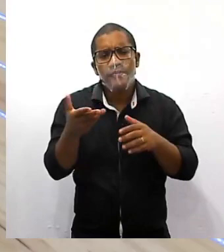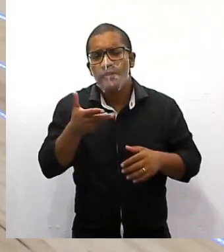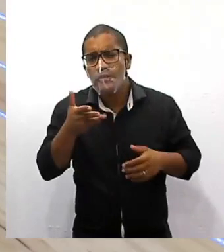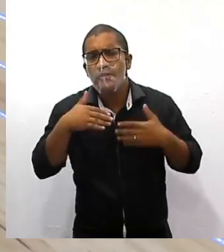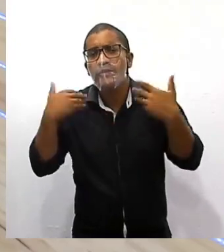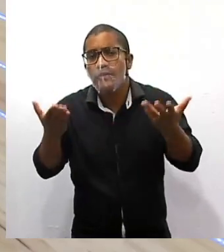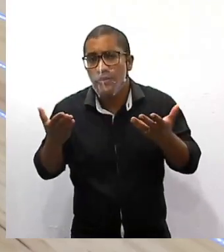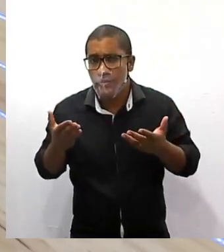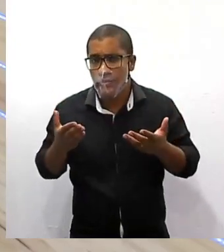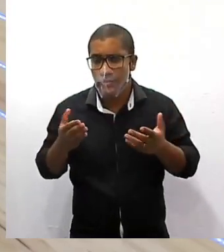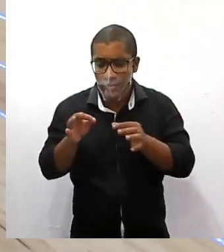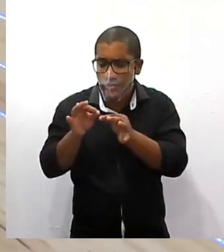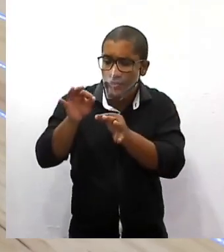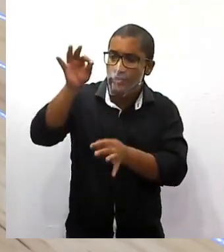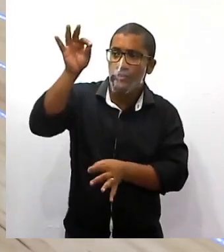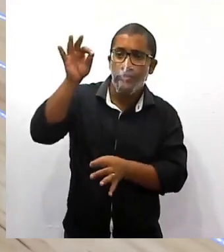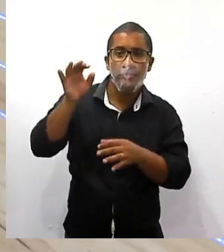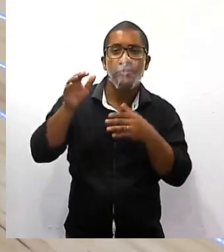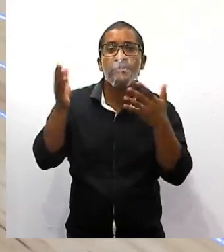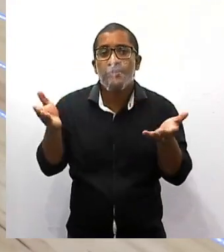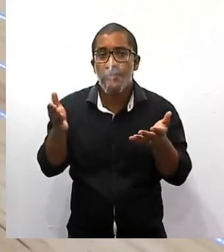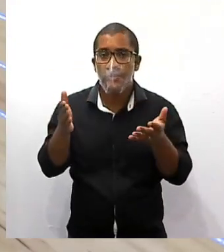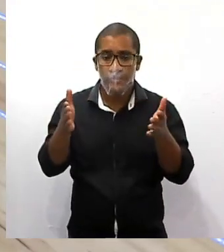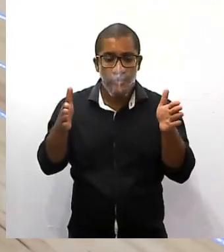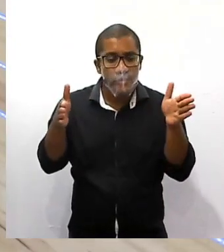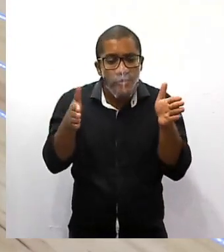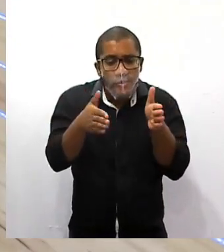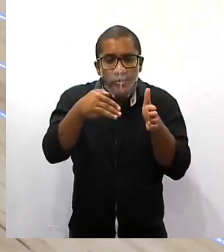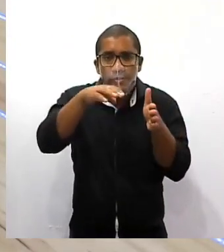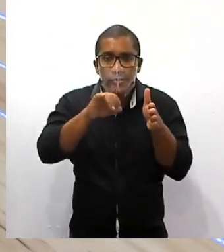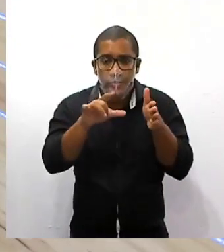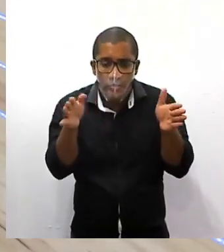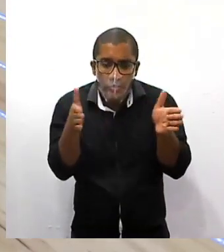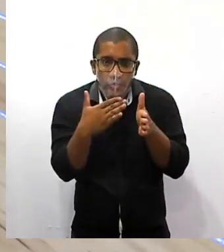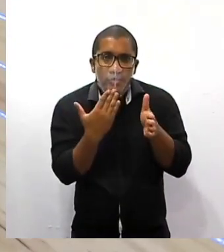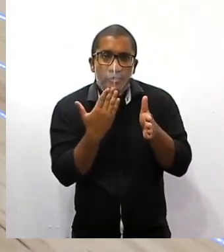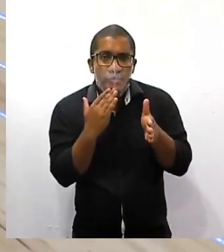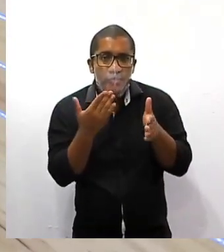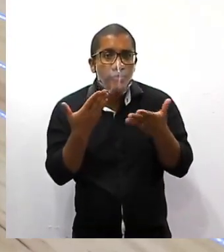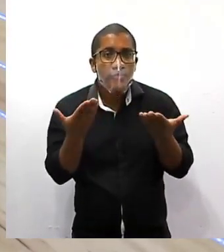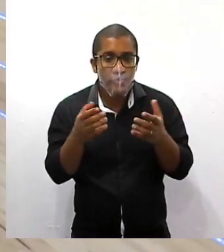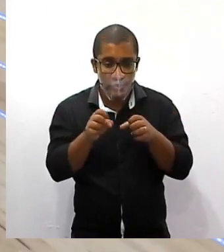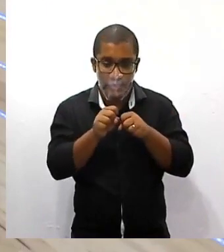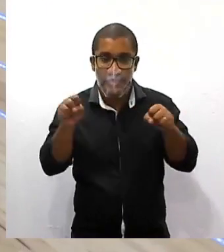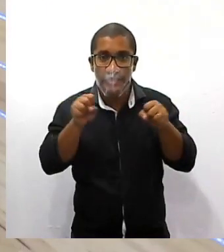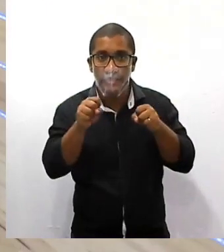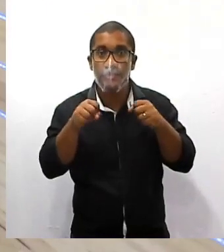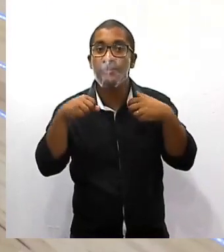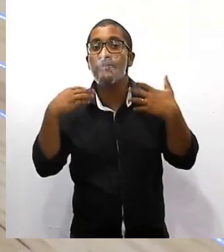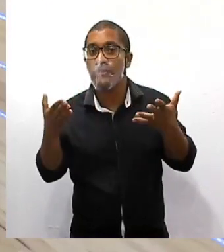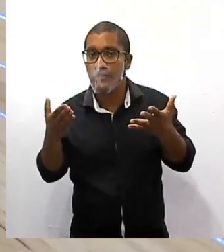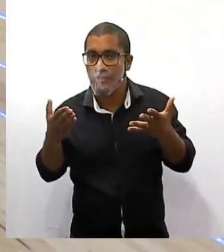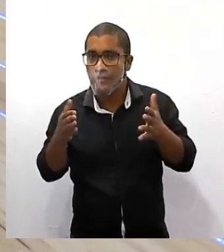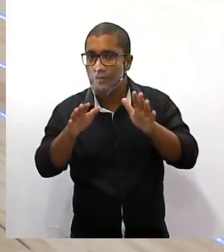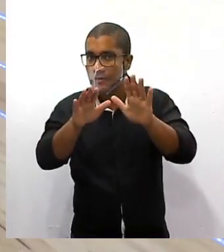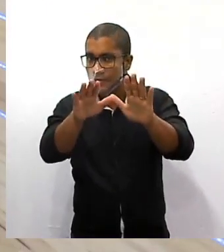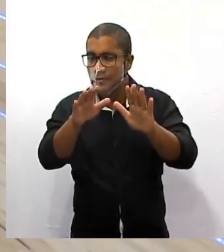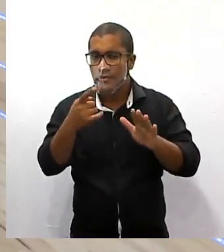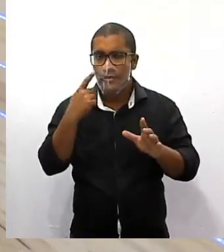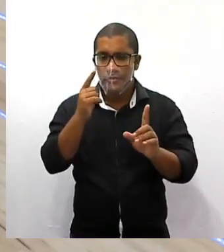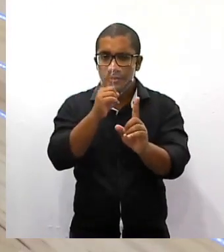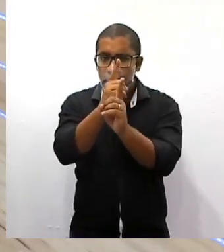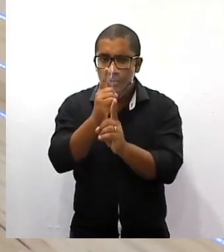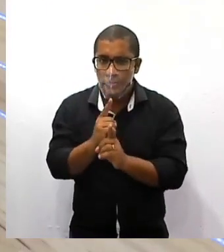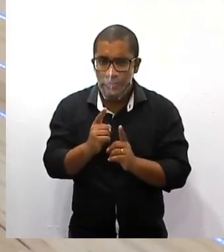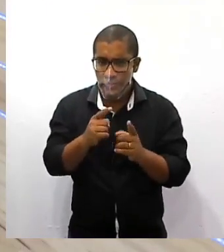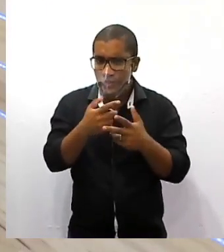velocidade, qual a altura, qual a deformação da mola, qual a constante elástica. Você vai identificar que um problema de dissipação